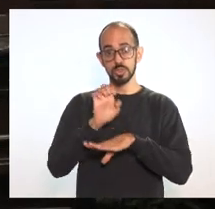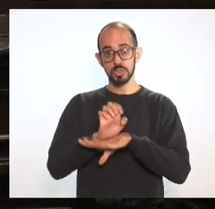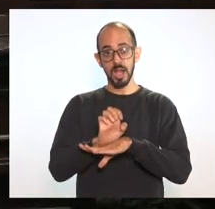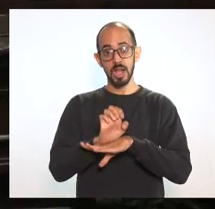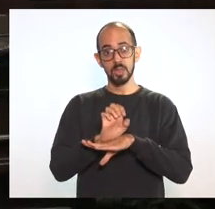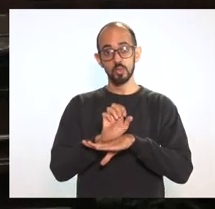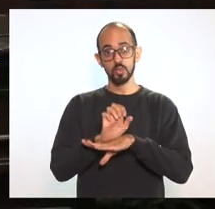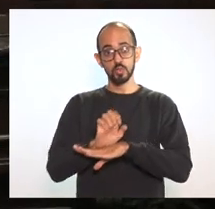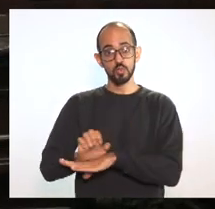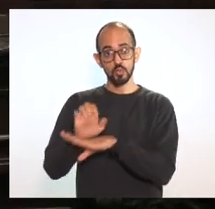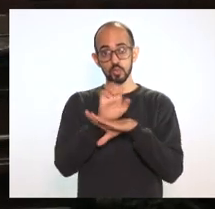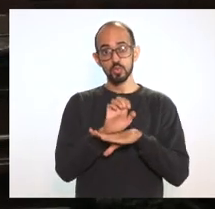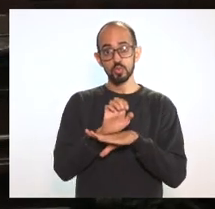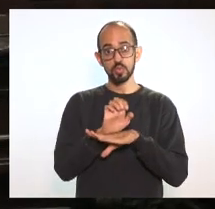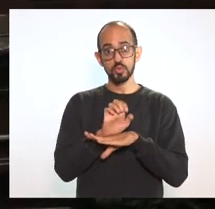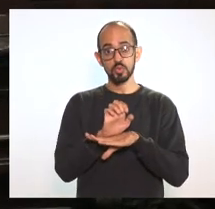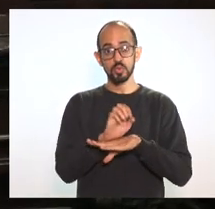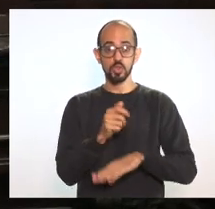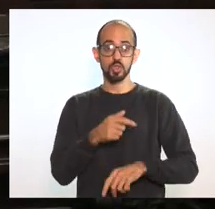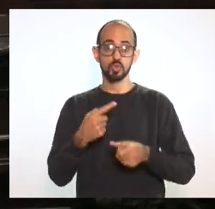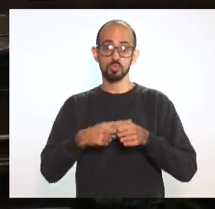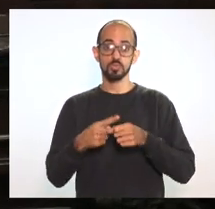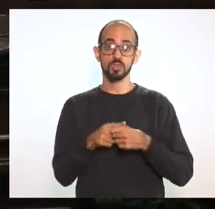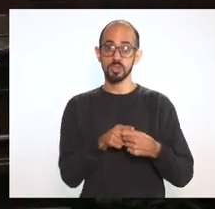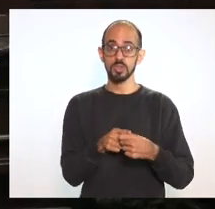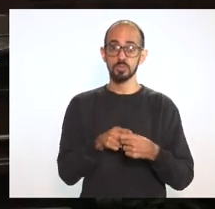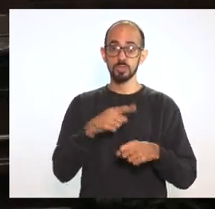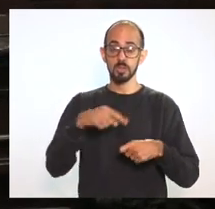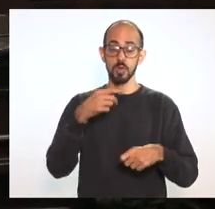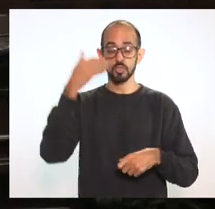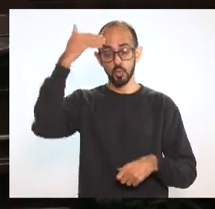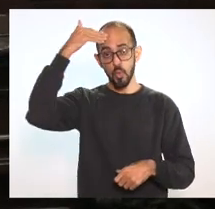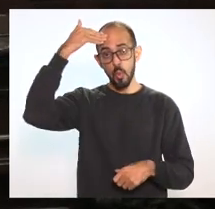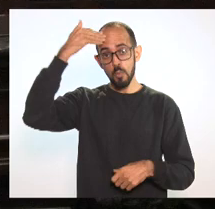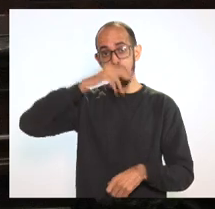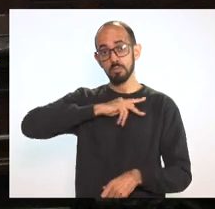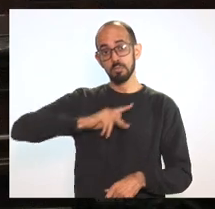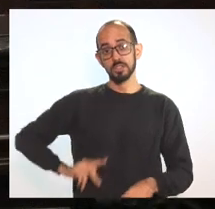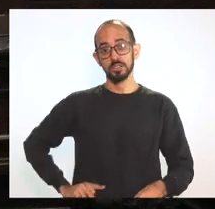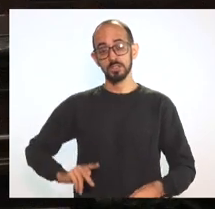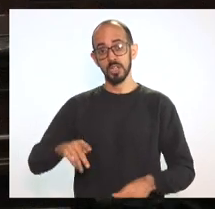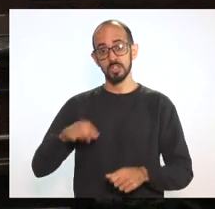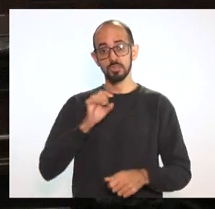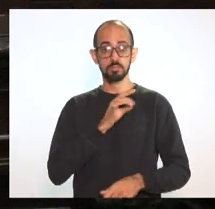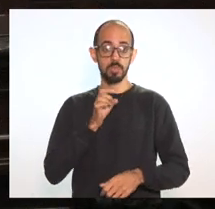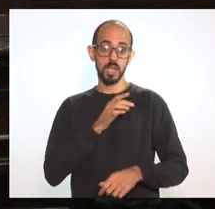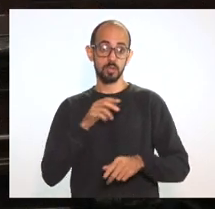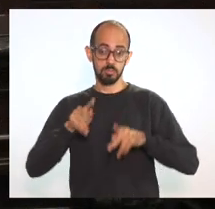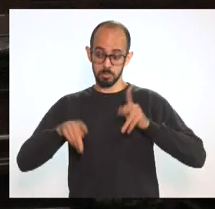o governo atual. Criar o medo na população.